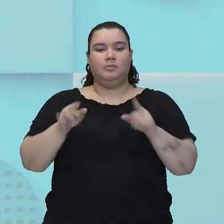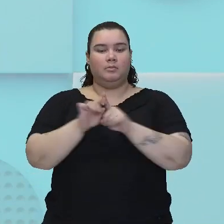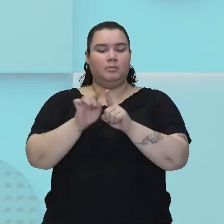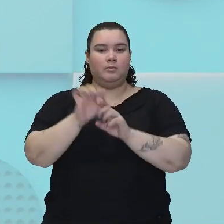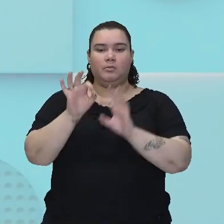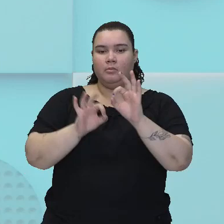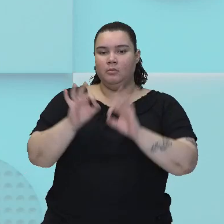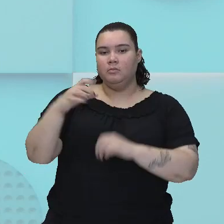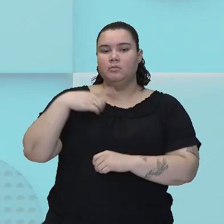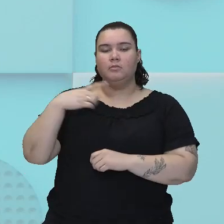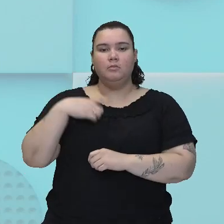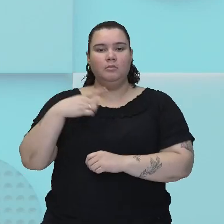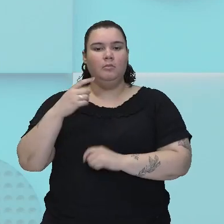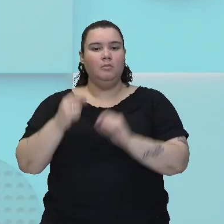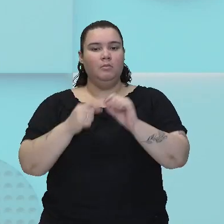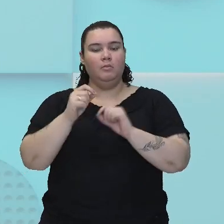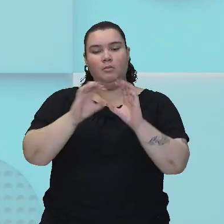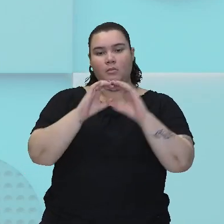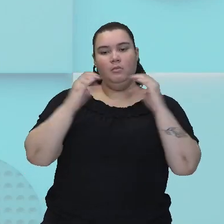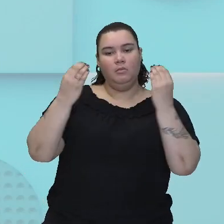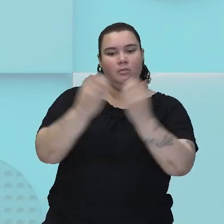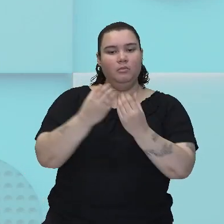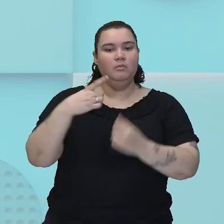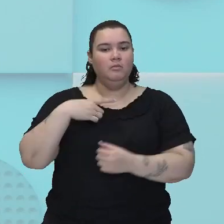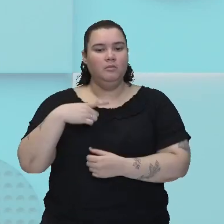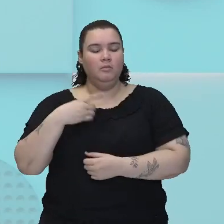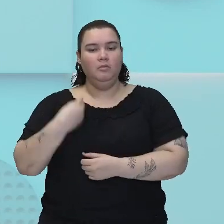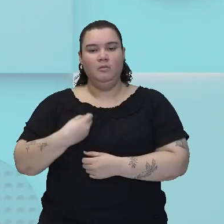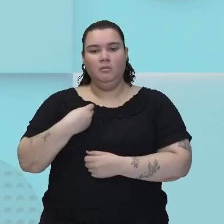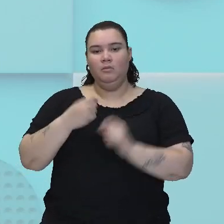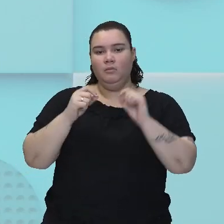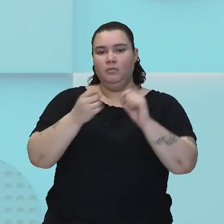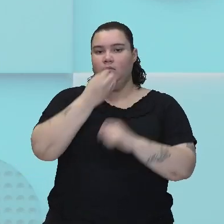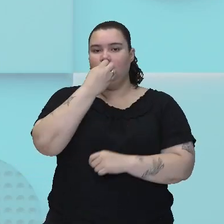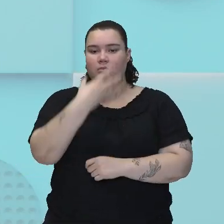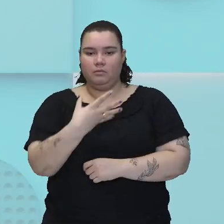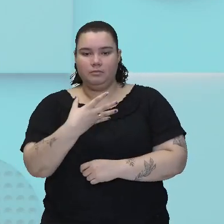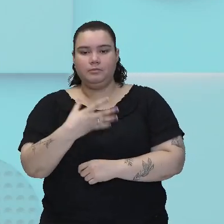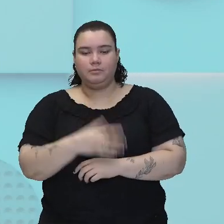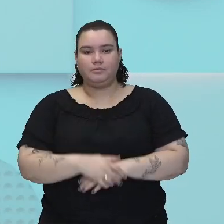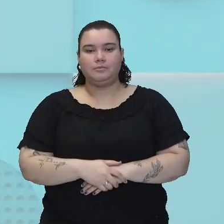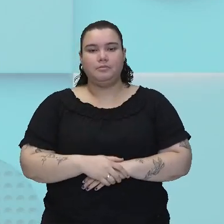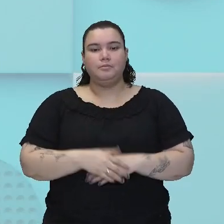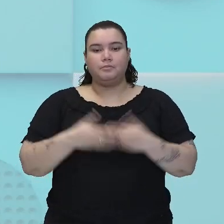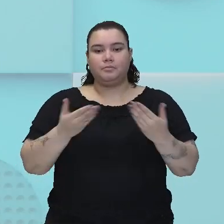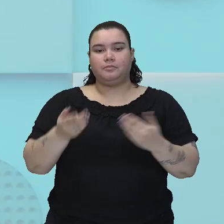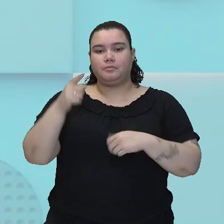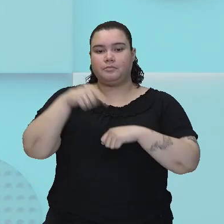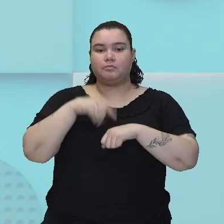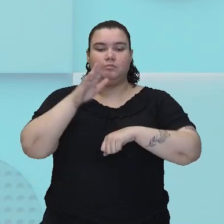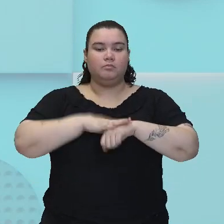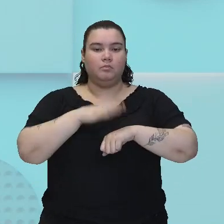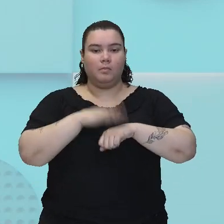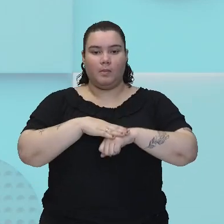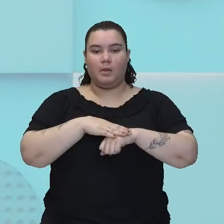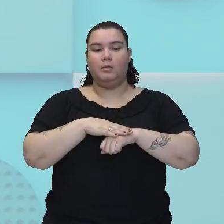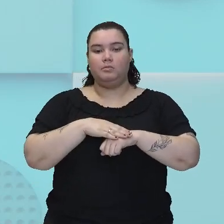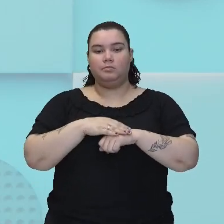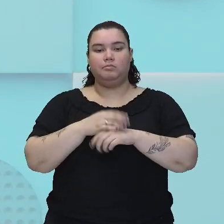de tornar a vida dessas comunidades mais verdes. Então, são iniciativas tomadas por